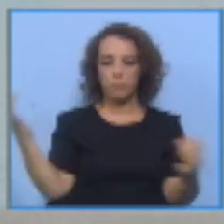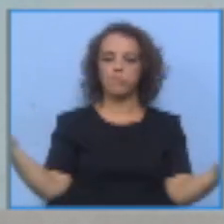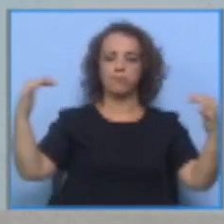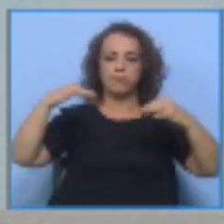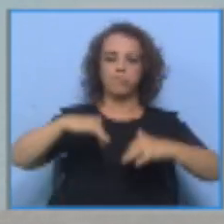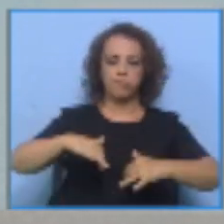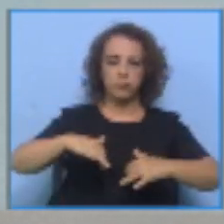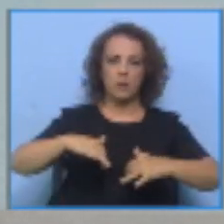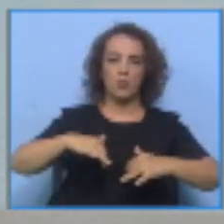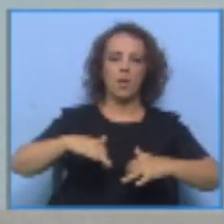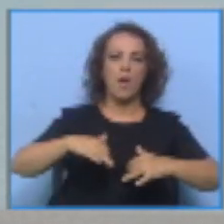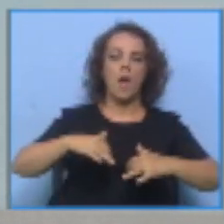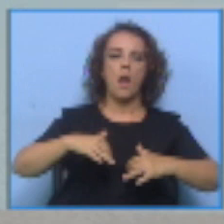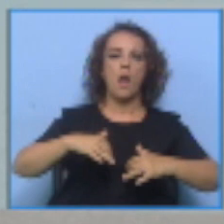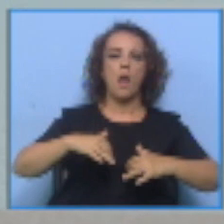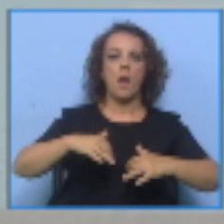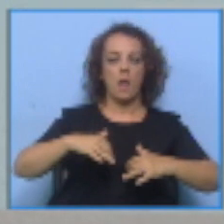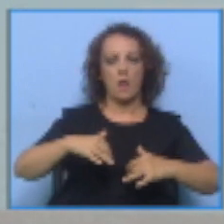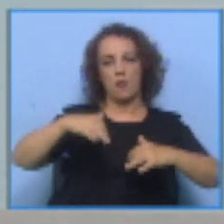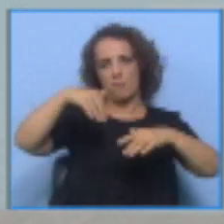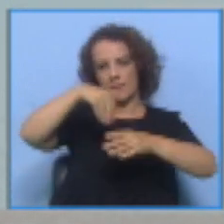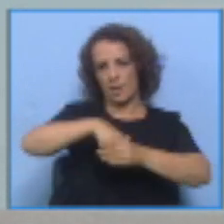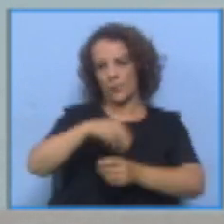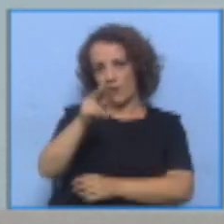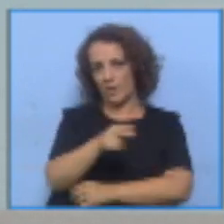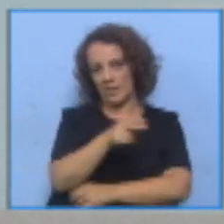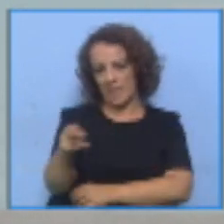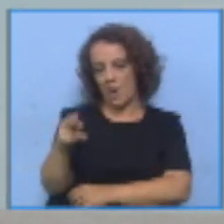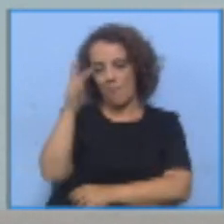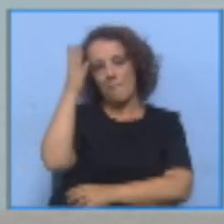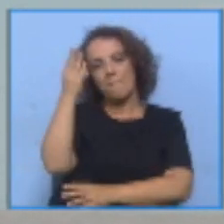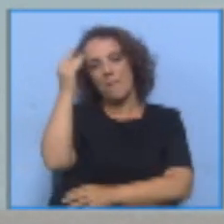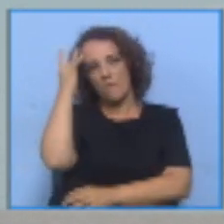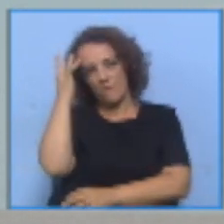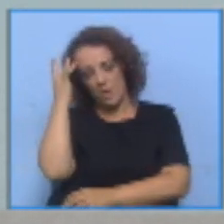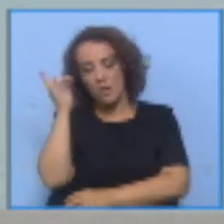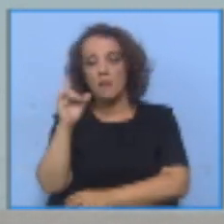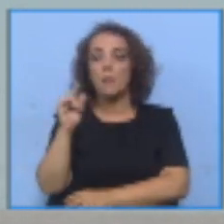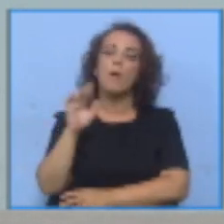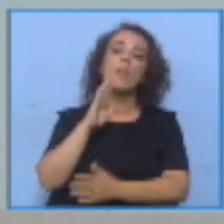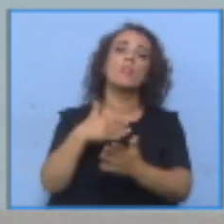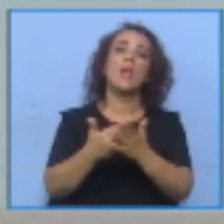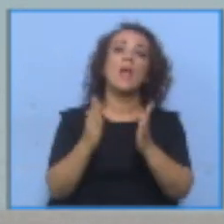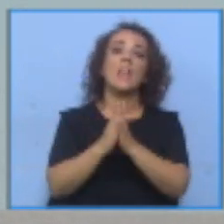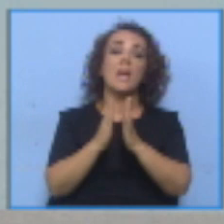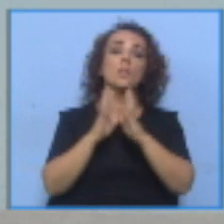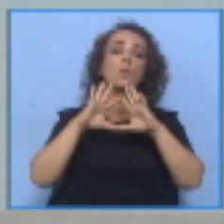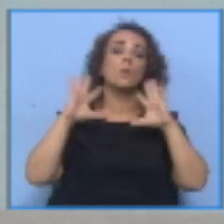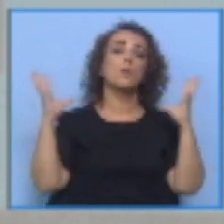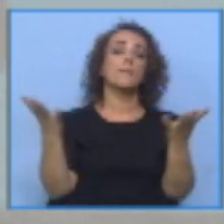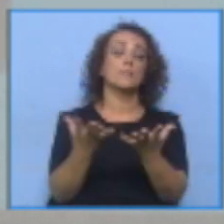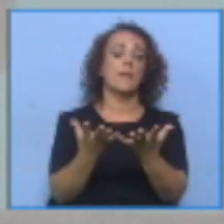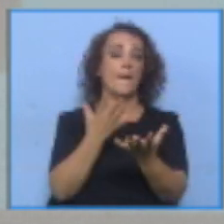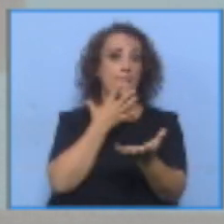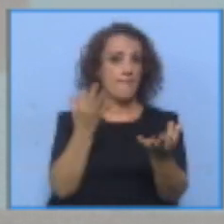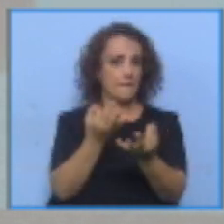para todos no Vaticano. E depois tem este sinal da universalidade da Igreja, porque embora seja um